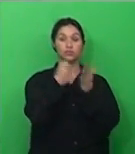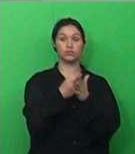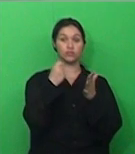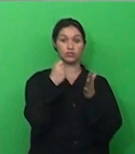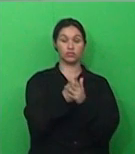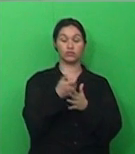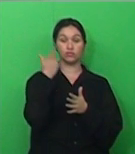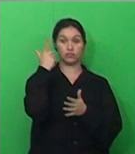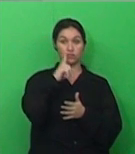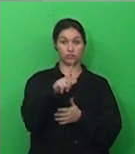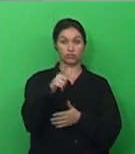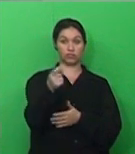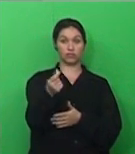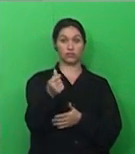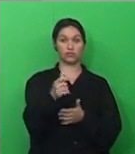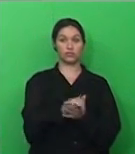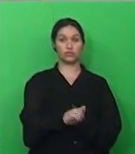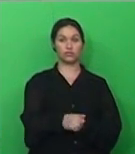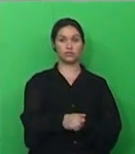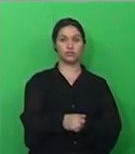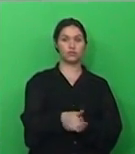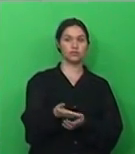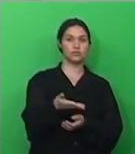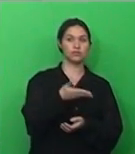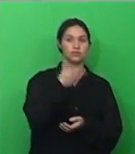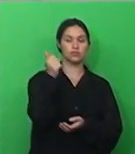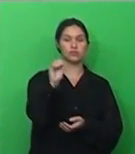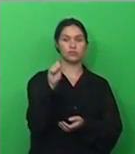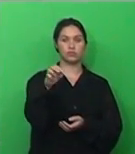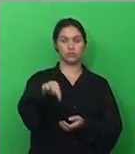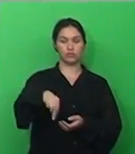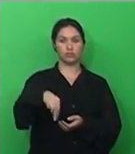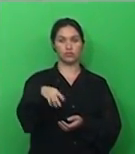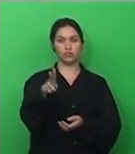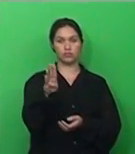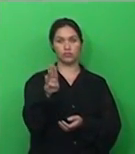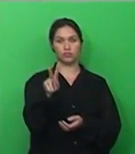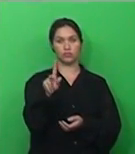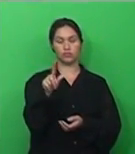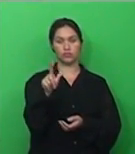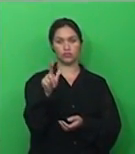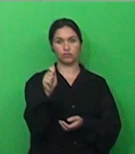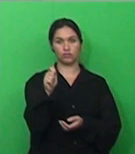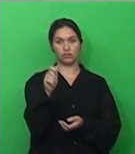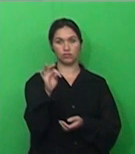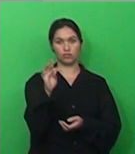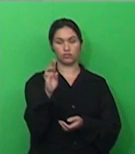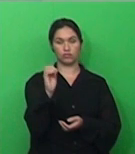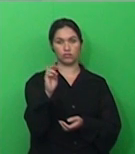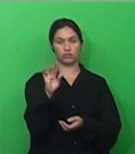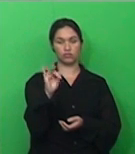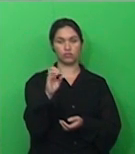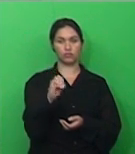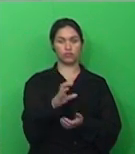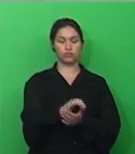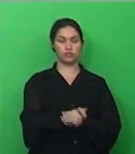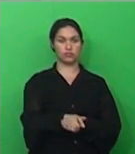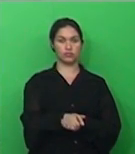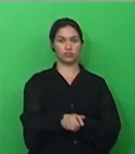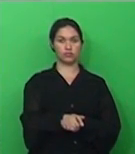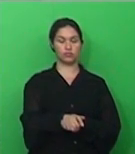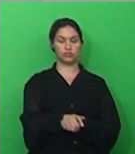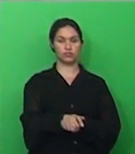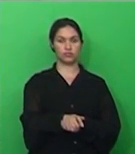ano com os 390 mil reais intermediados por nós, graças a Deus, para